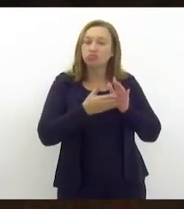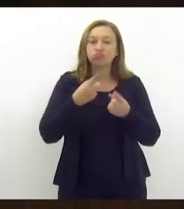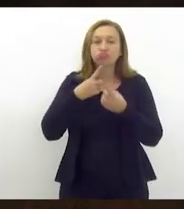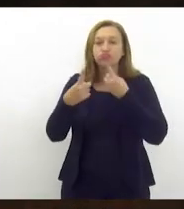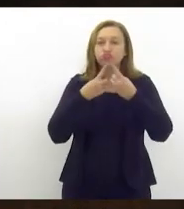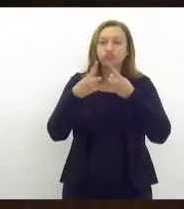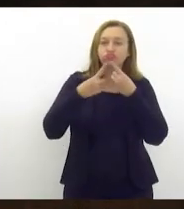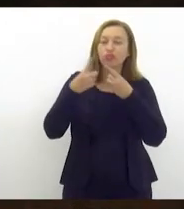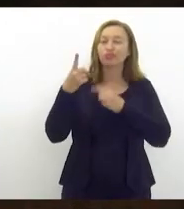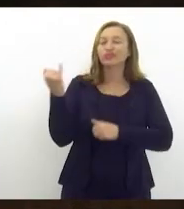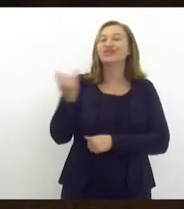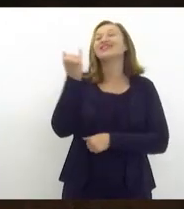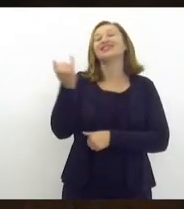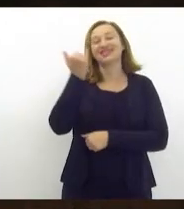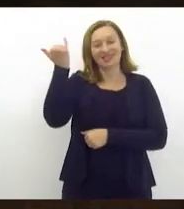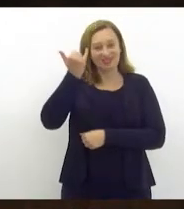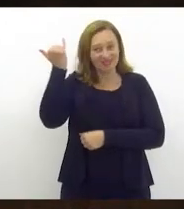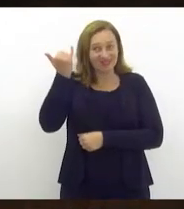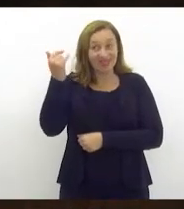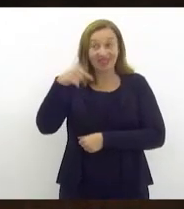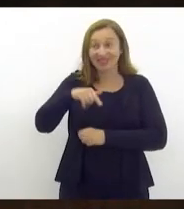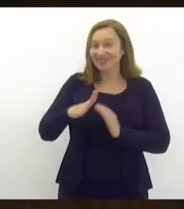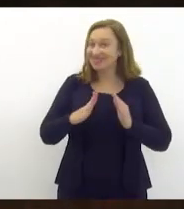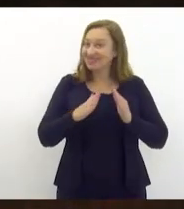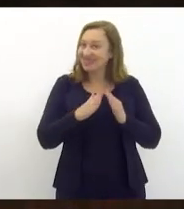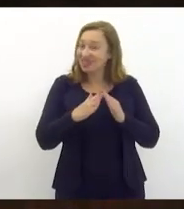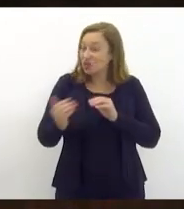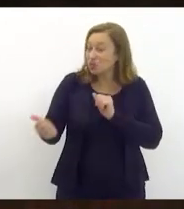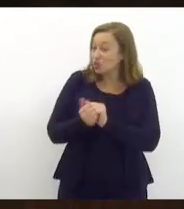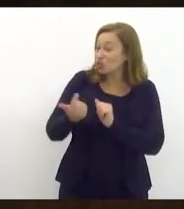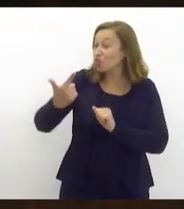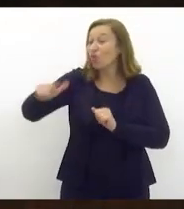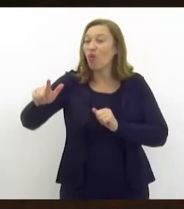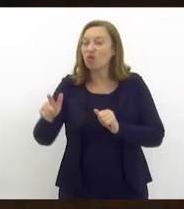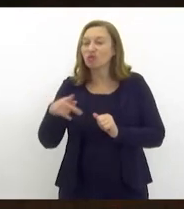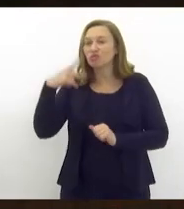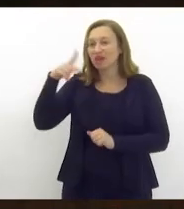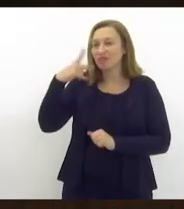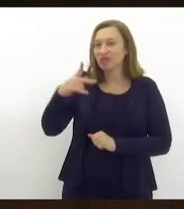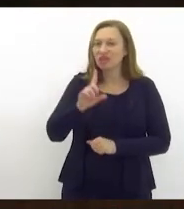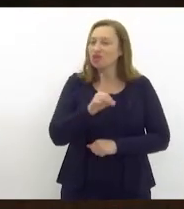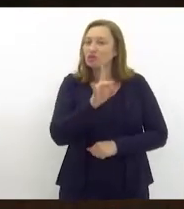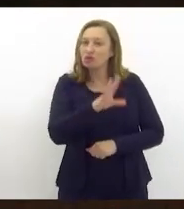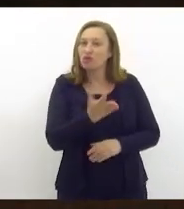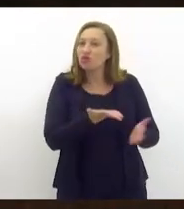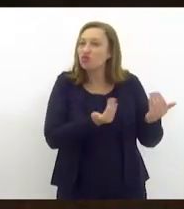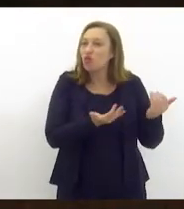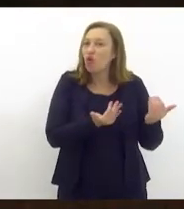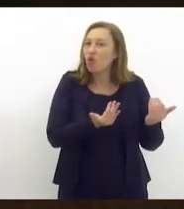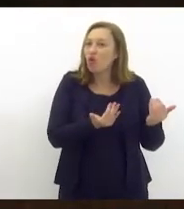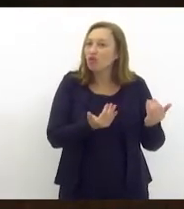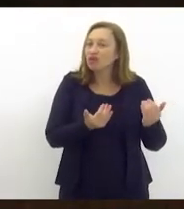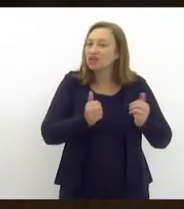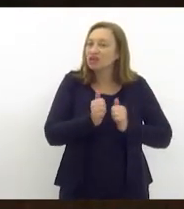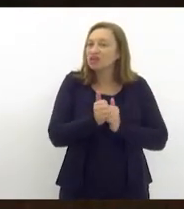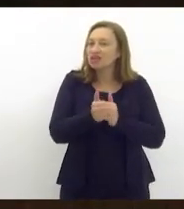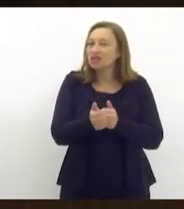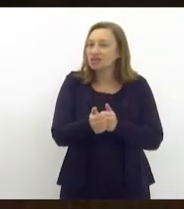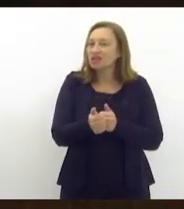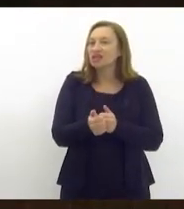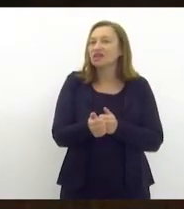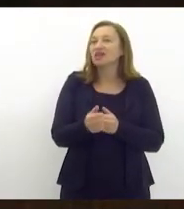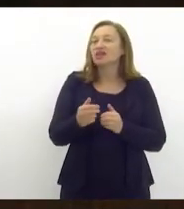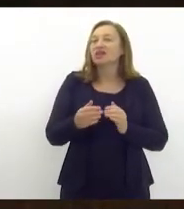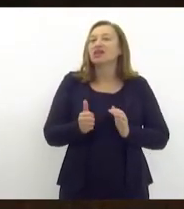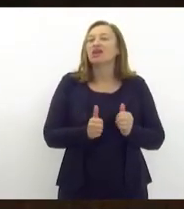debates muito importantes aqui nesta casa, junto com outros parlamentares, não só os jovens que estão na direção dessa frente